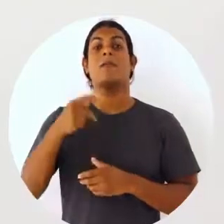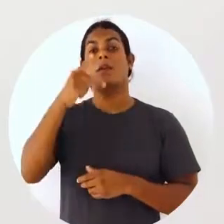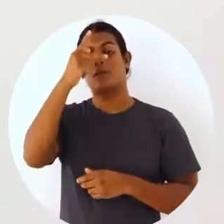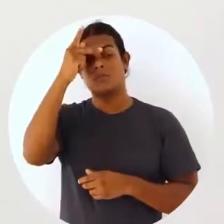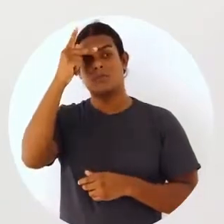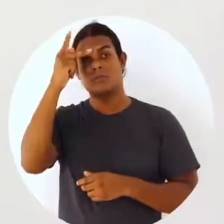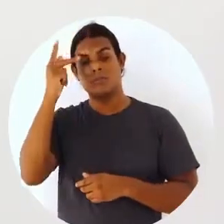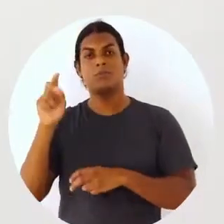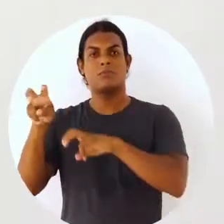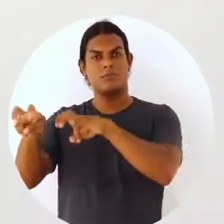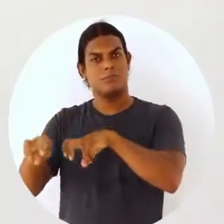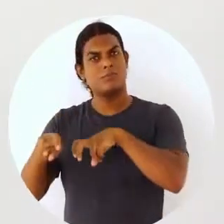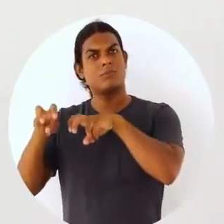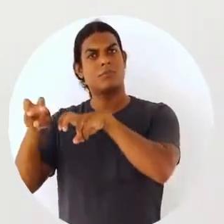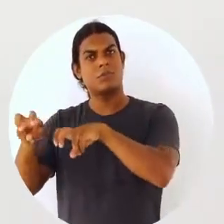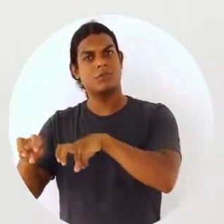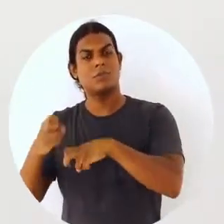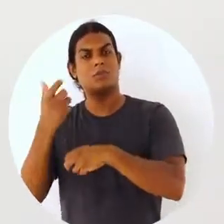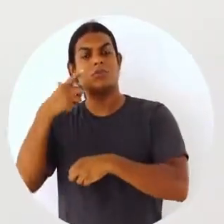dinheiro, eles puderam